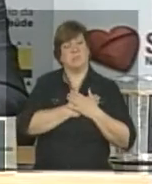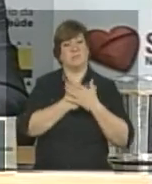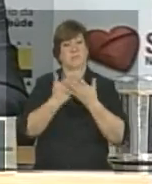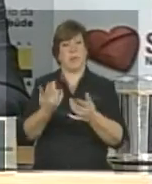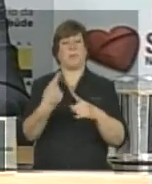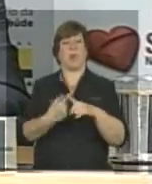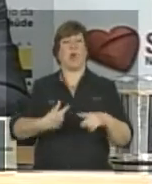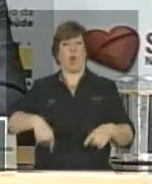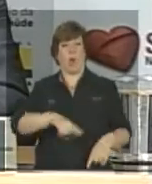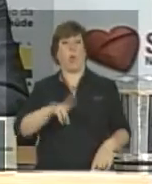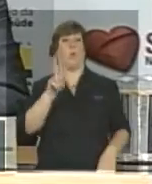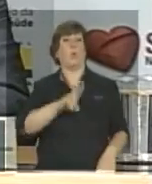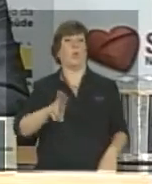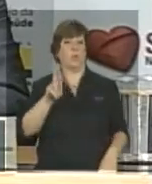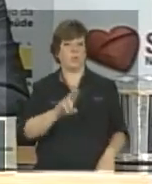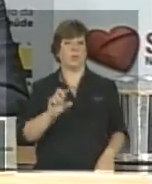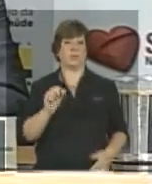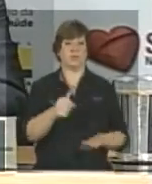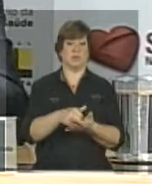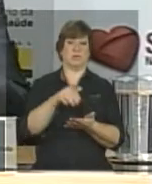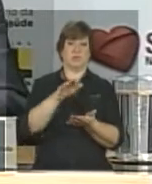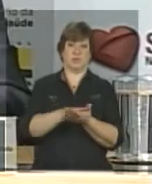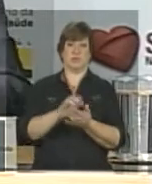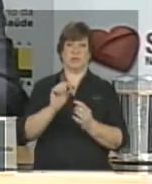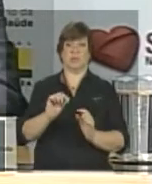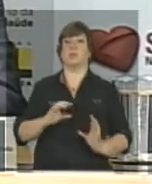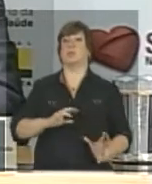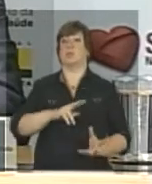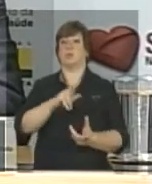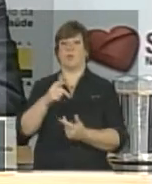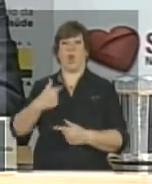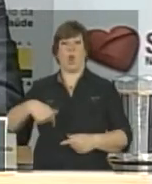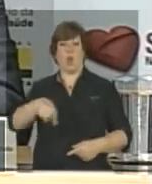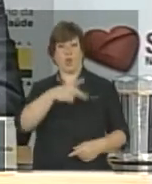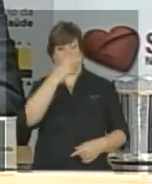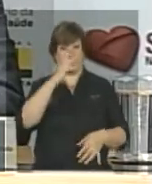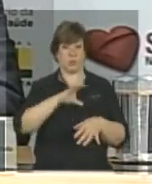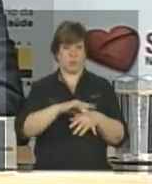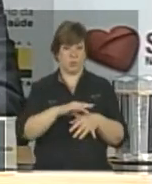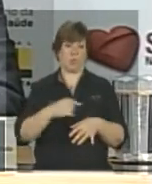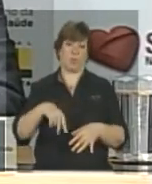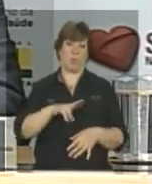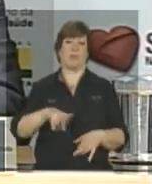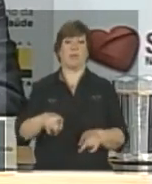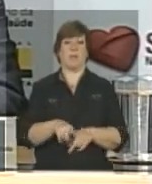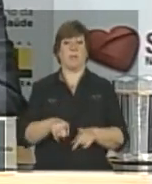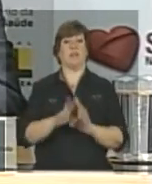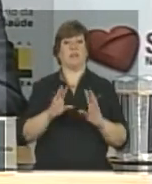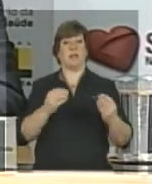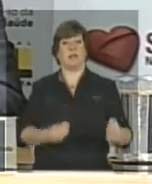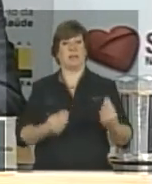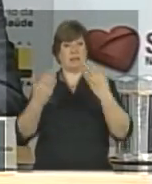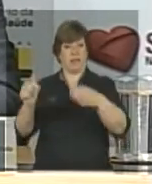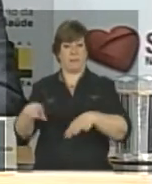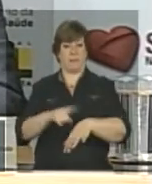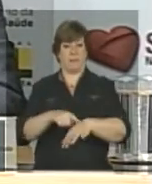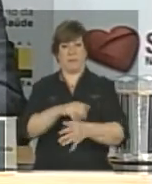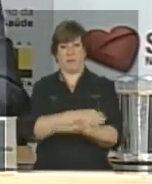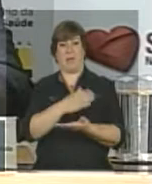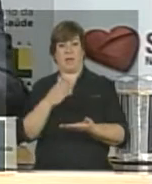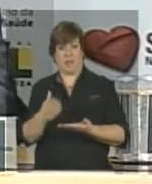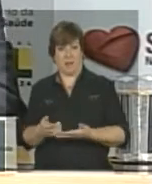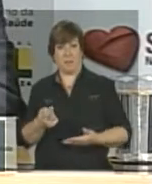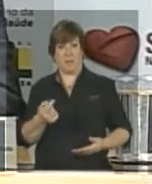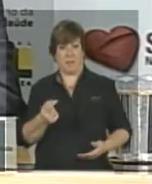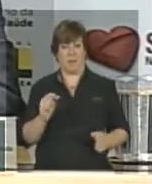a gente usou e usa os registros internacionais para os nossos pacientes. E nós já enviamos, nesse período, que ainda é um período